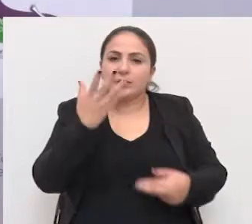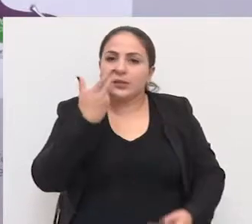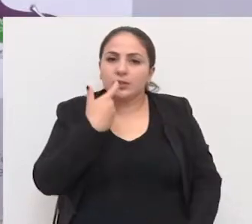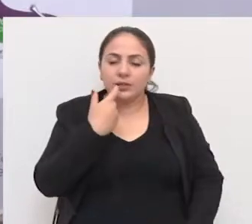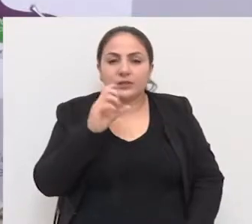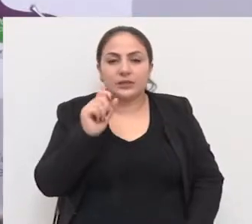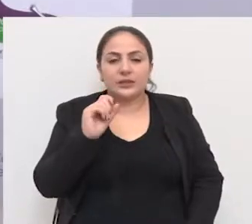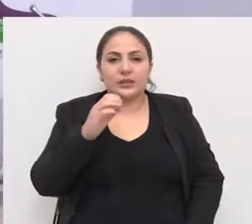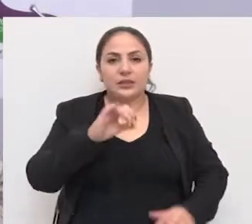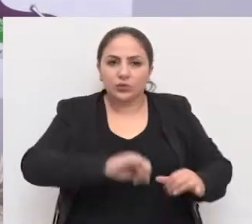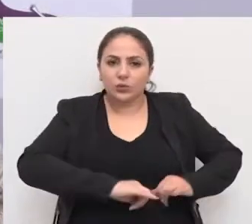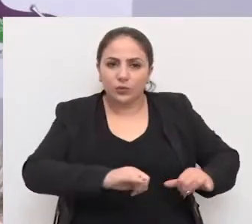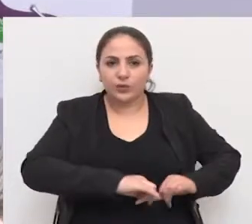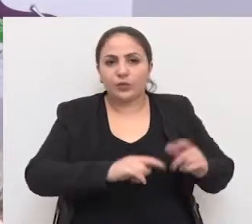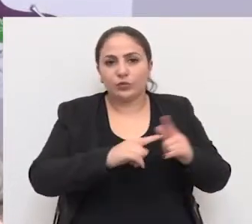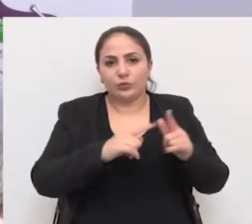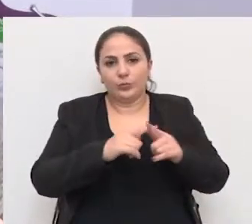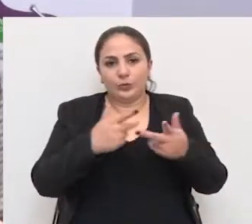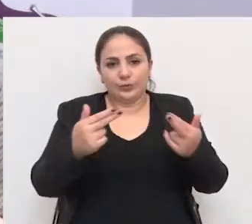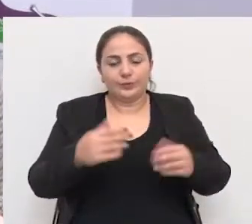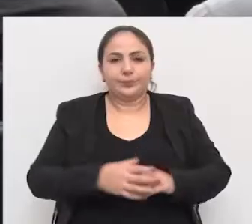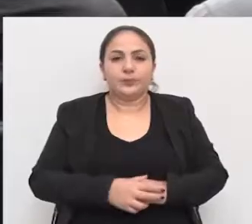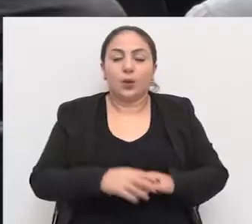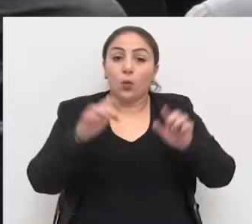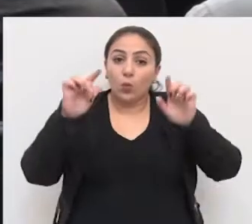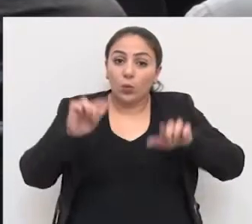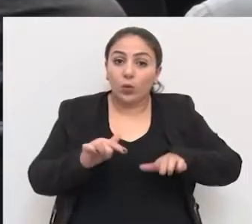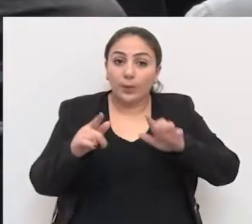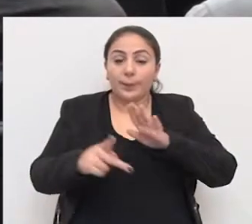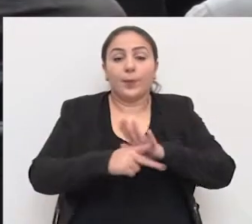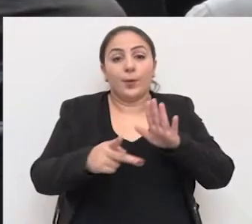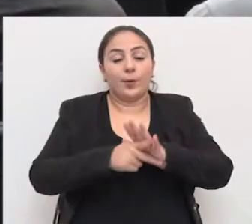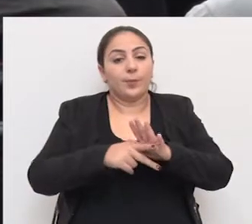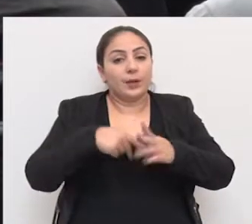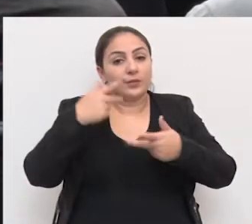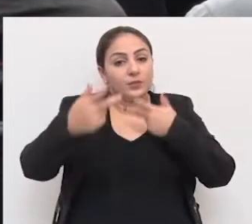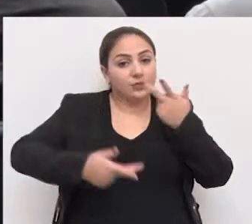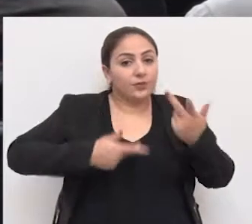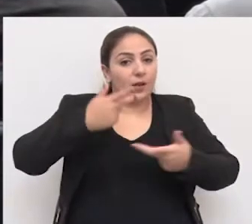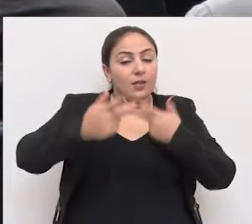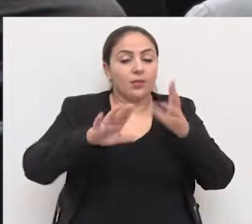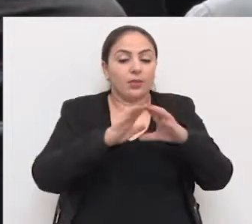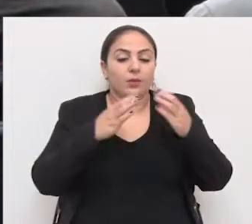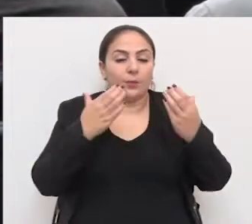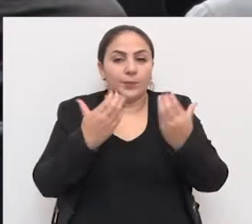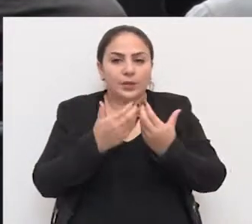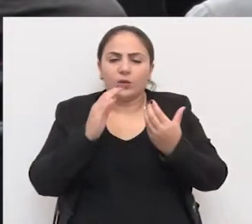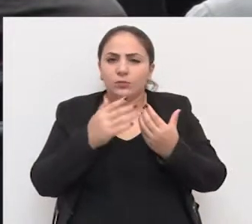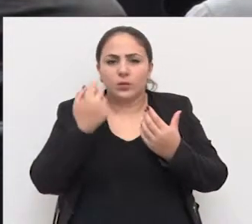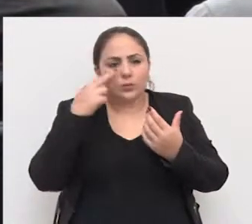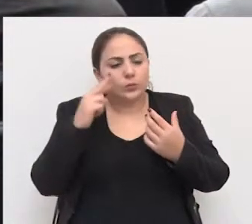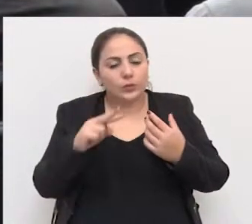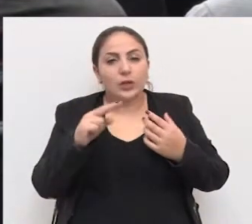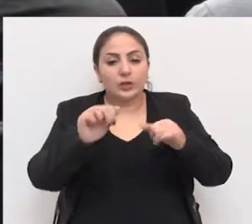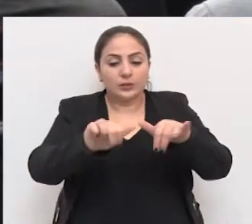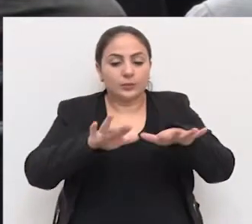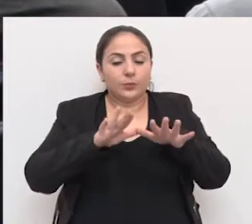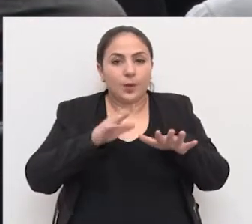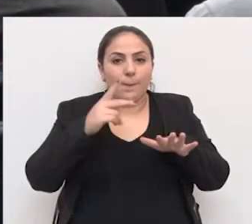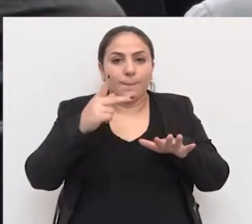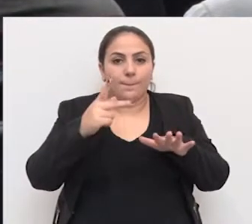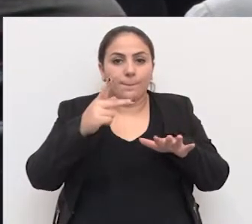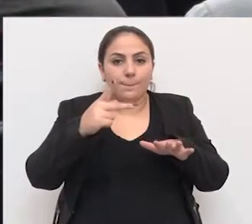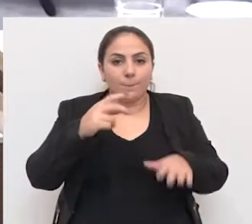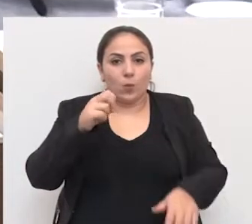a essa criança que sofreu este crime. O espaço dedicado às manifestações da comunidade, chamado